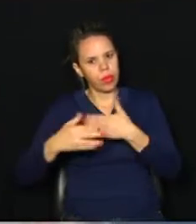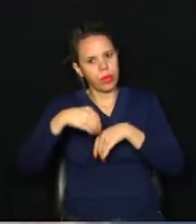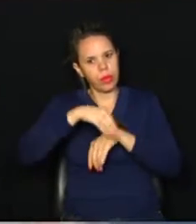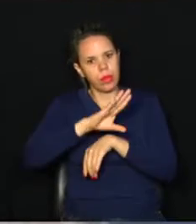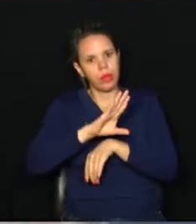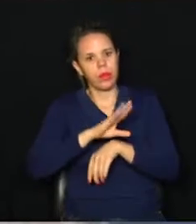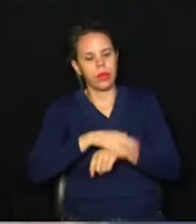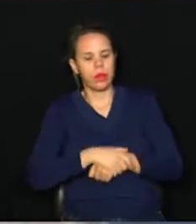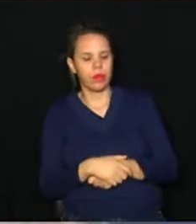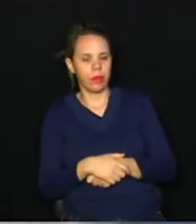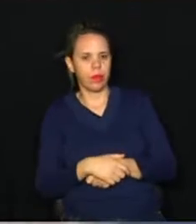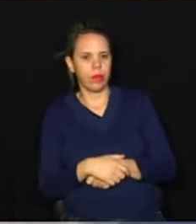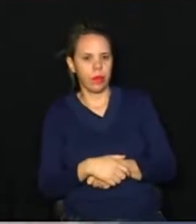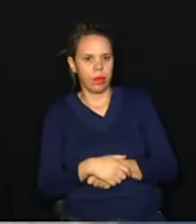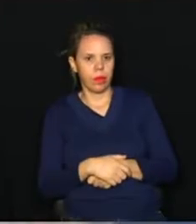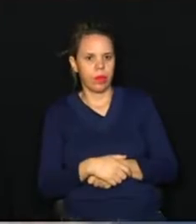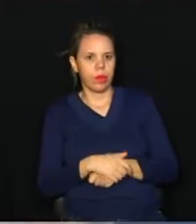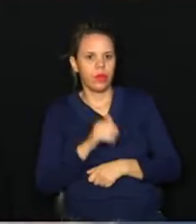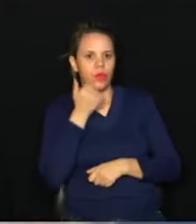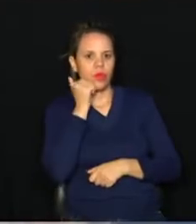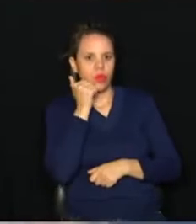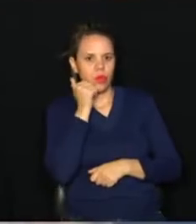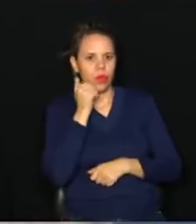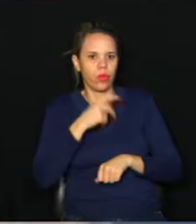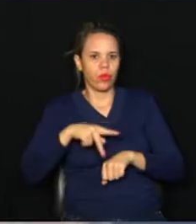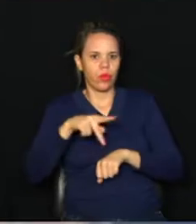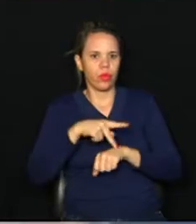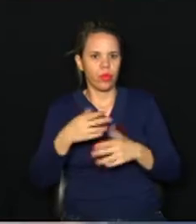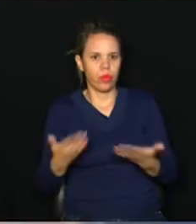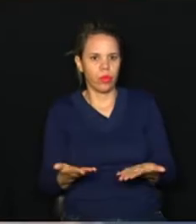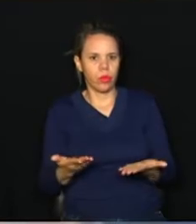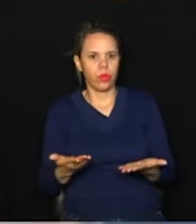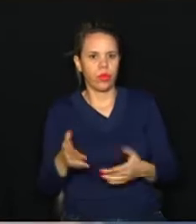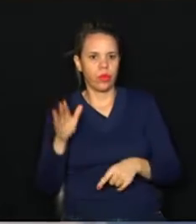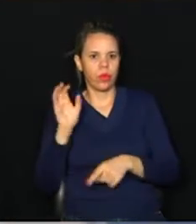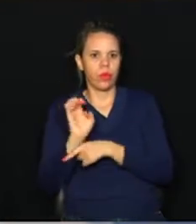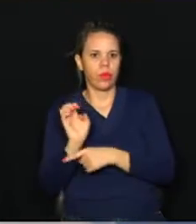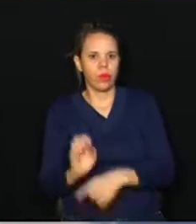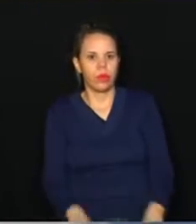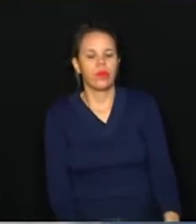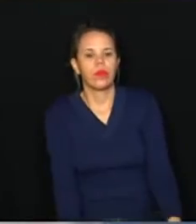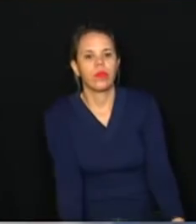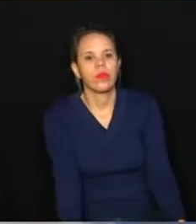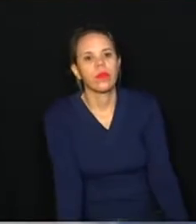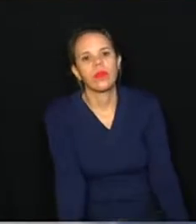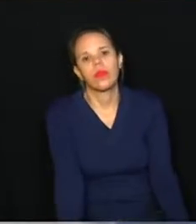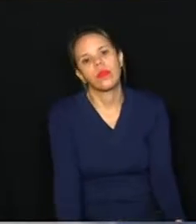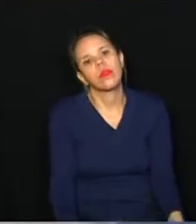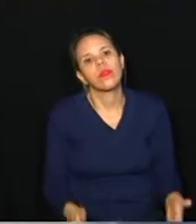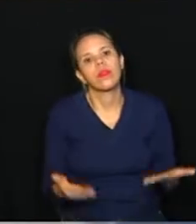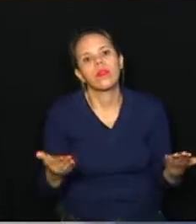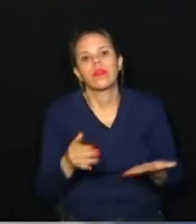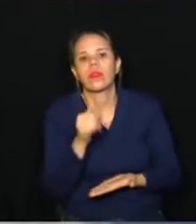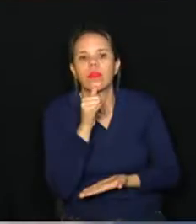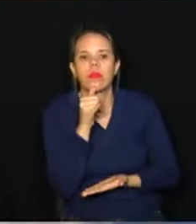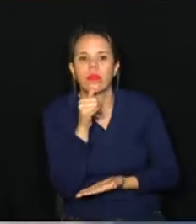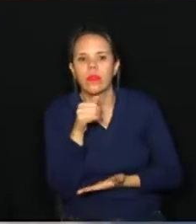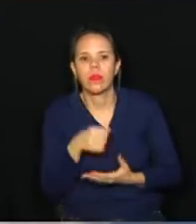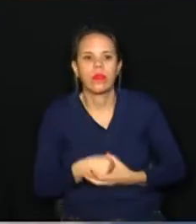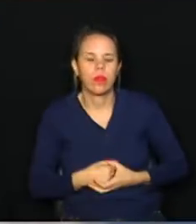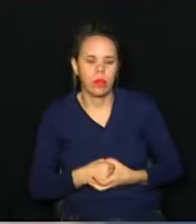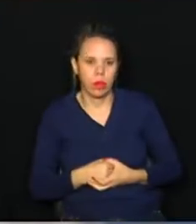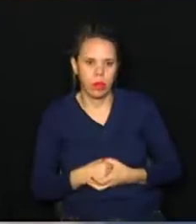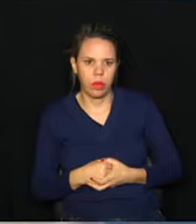contribuições para a produção científica do nosso país e também do nosso estado, dado agora, por exemplo, o destaque, por